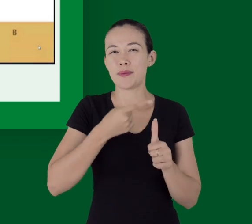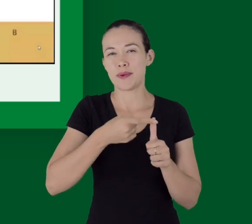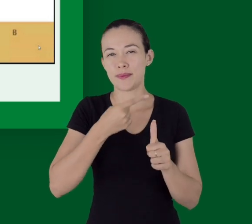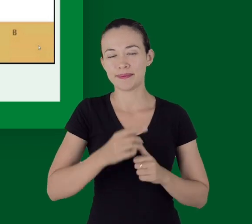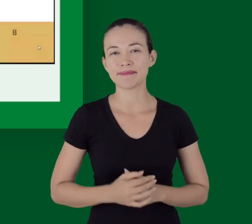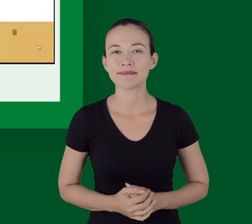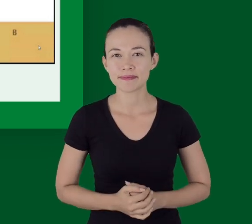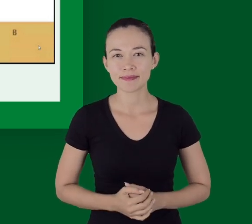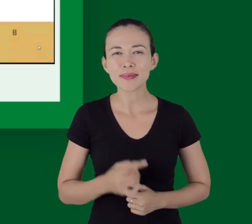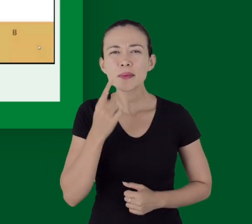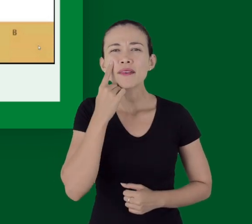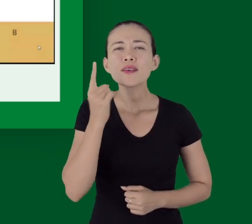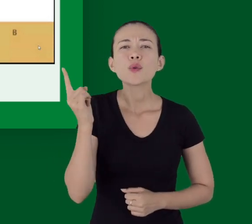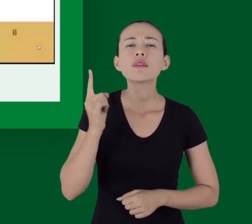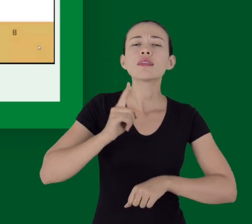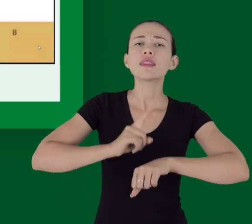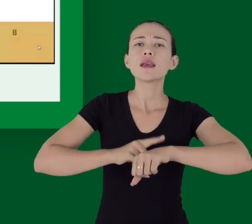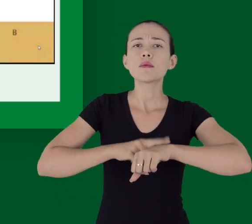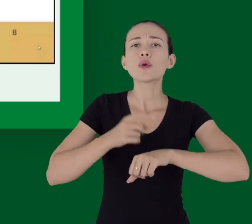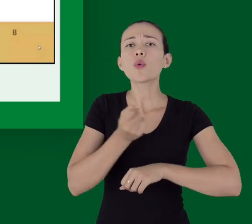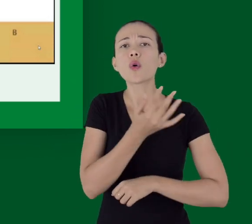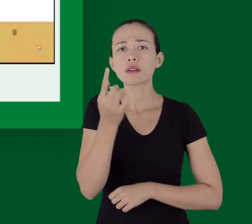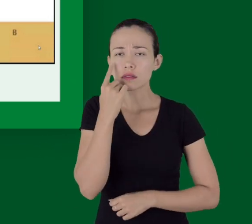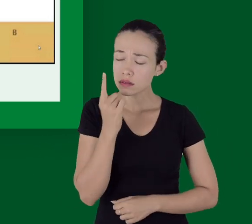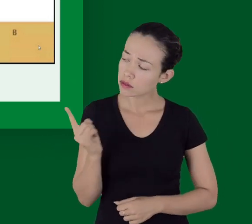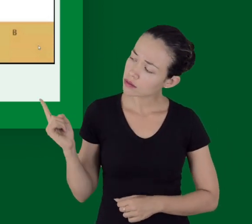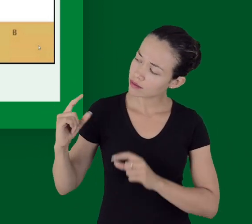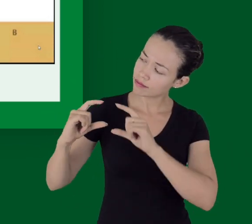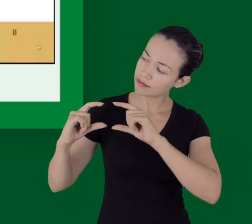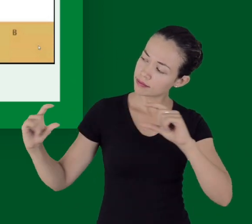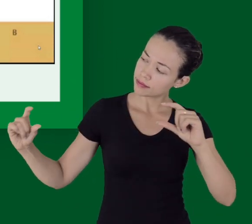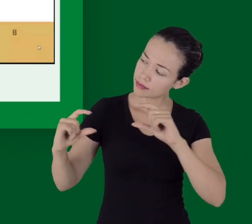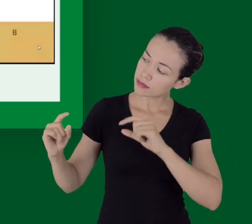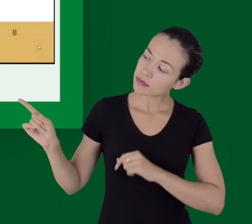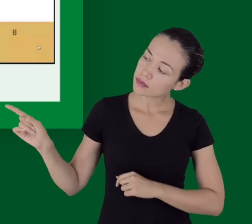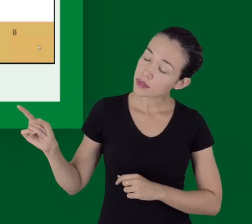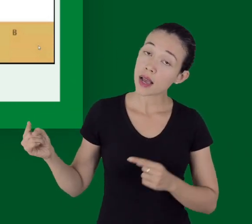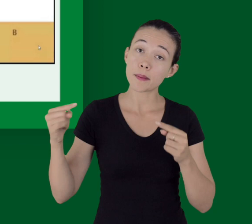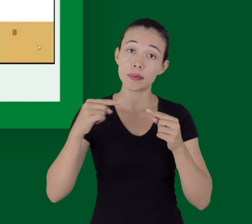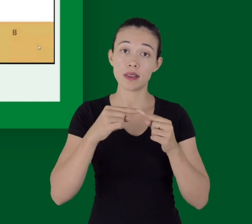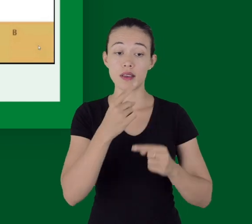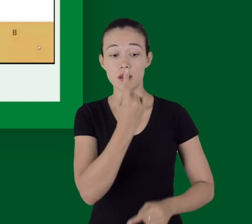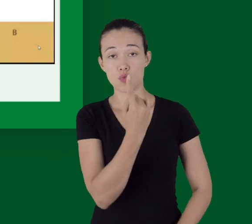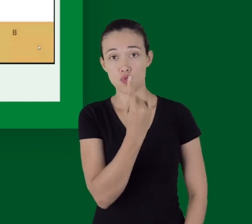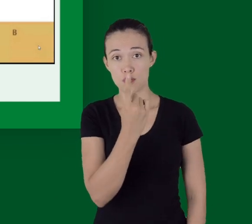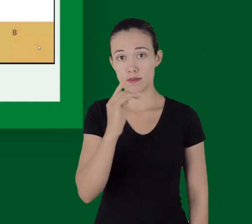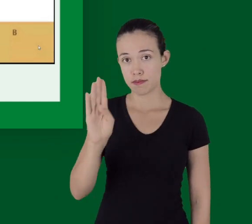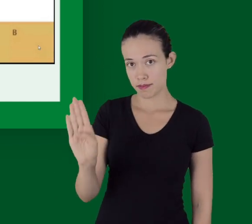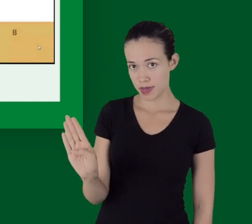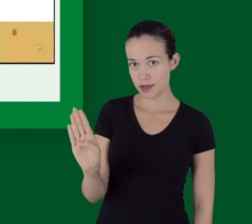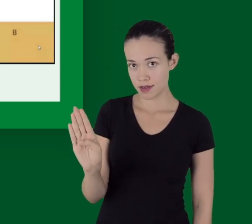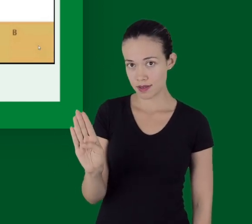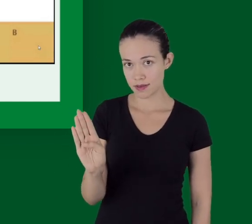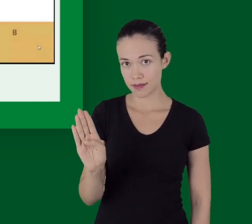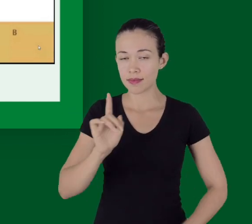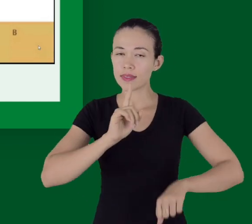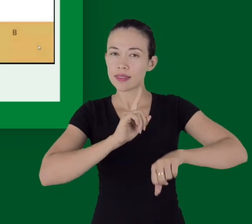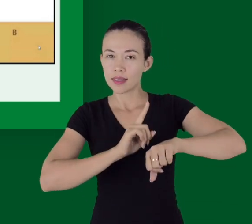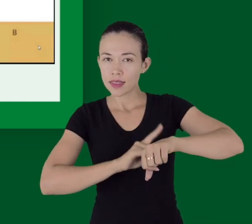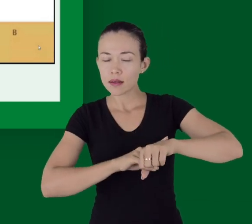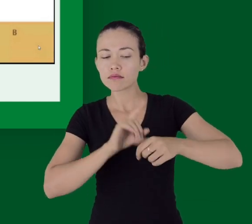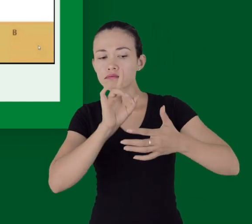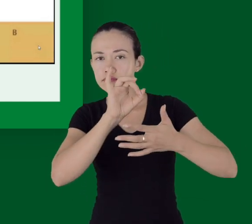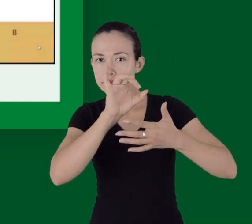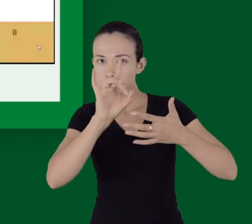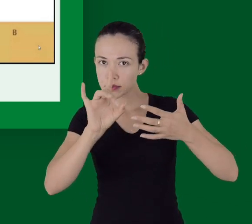Ali está a classificação, né, de todos esses tempos que eu falei para vocês, que seria classificação 1B, né, para cada